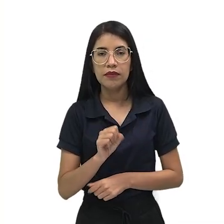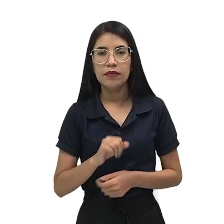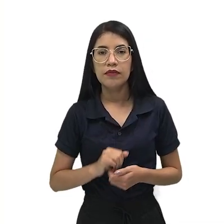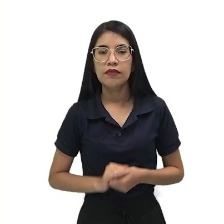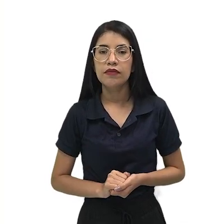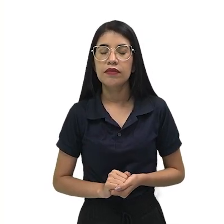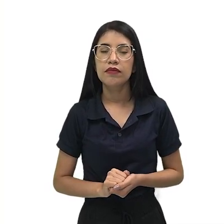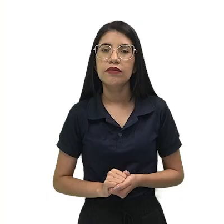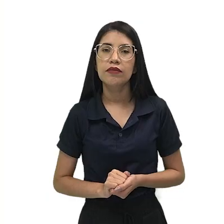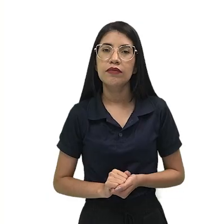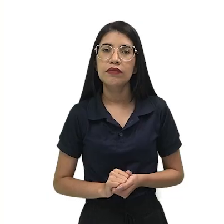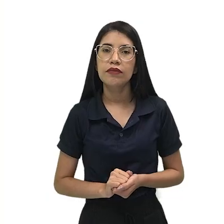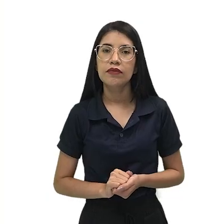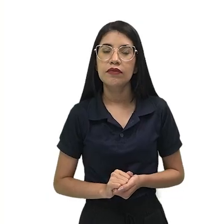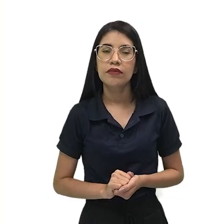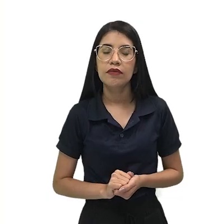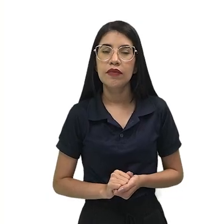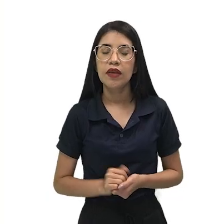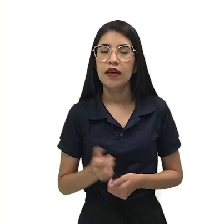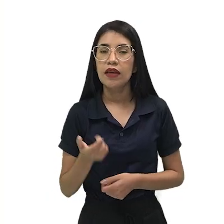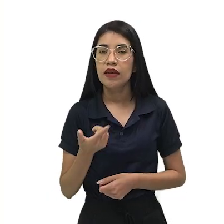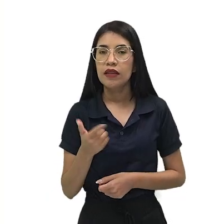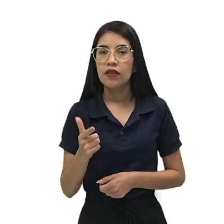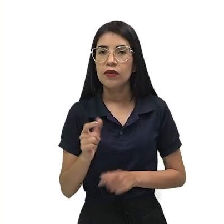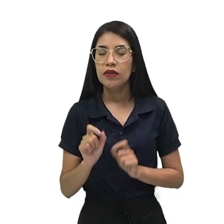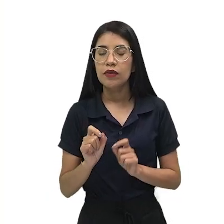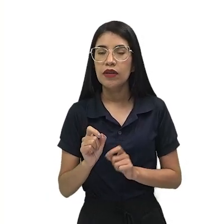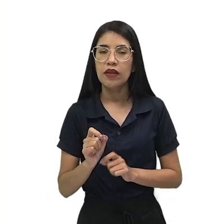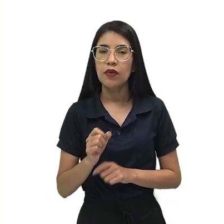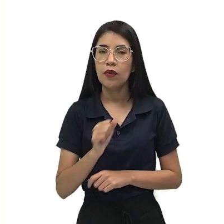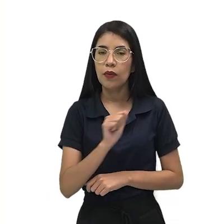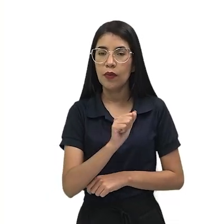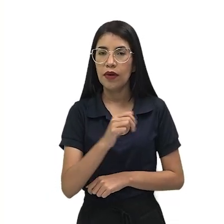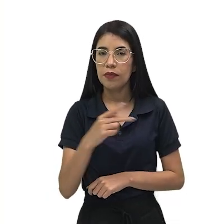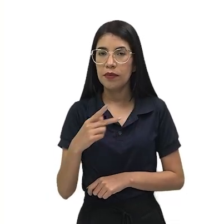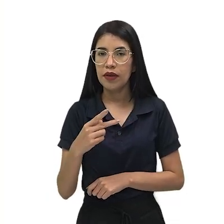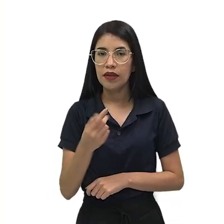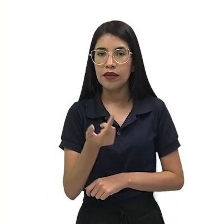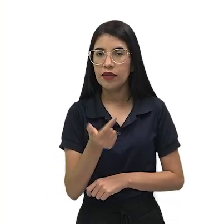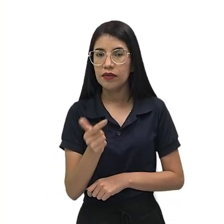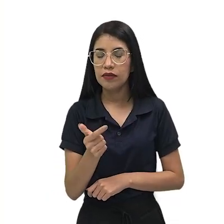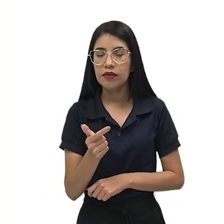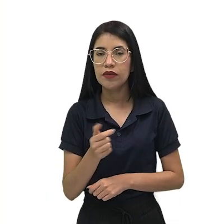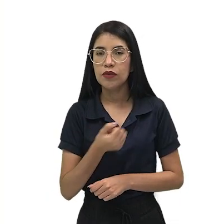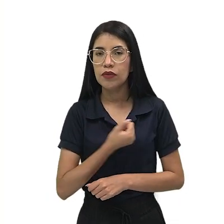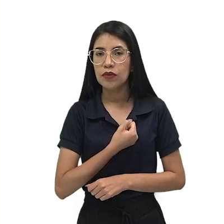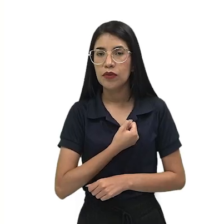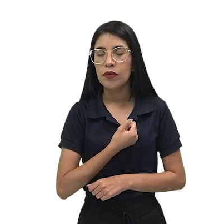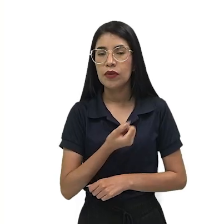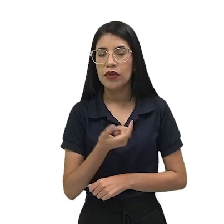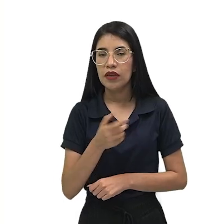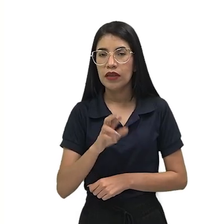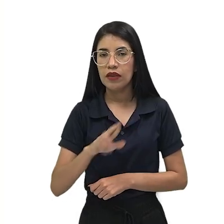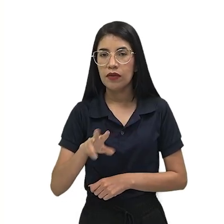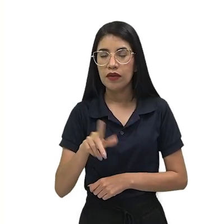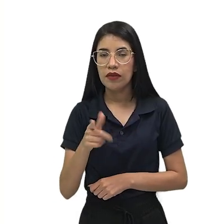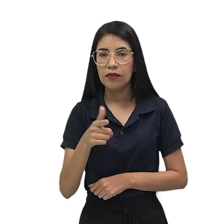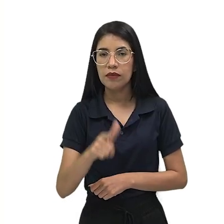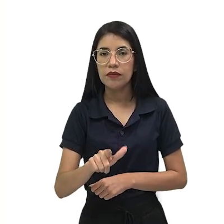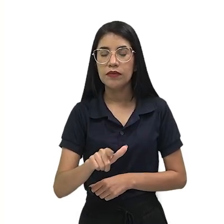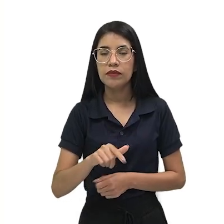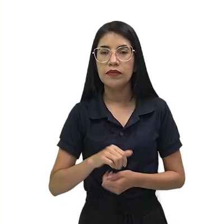simples. Porque não tem anteperíodo, olha, não tem o AT, ó, que é